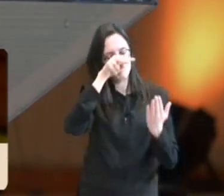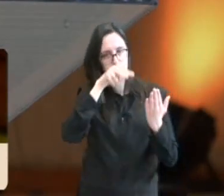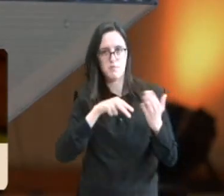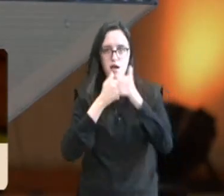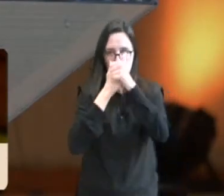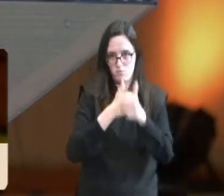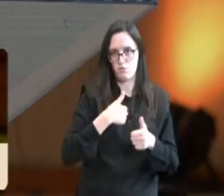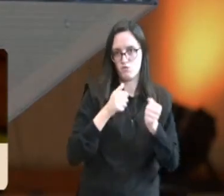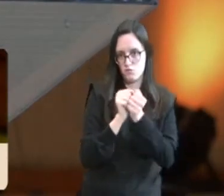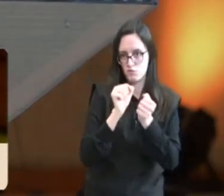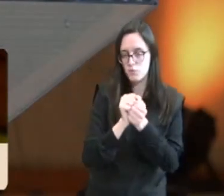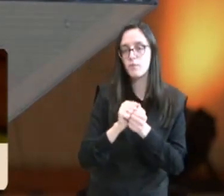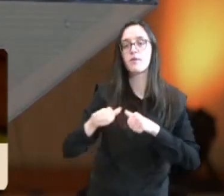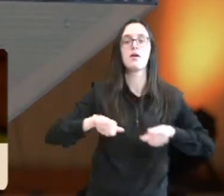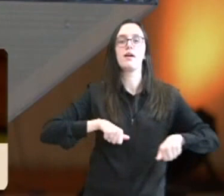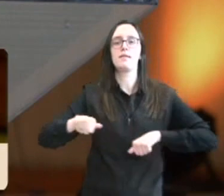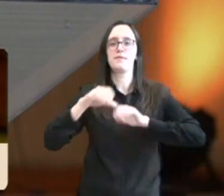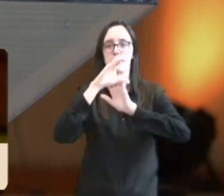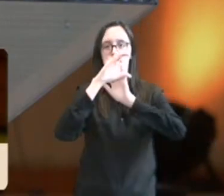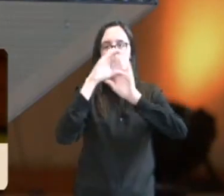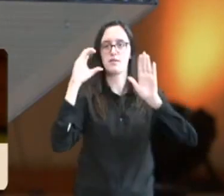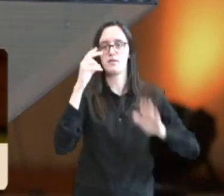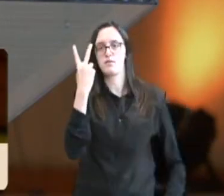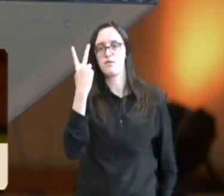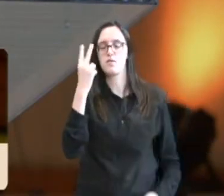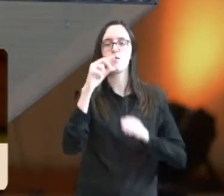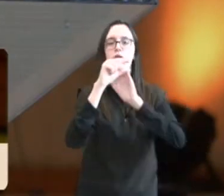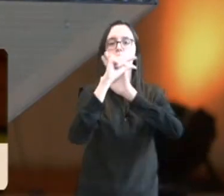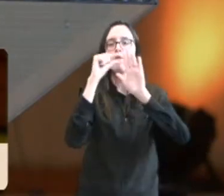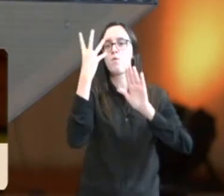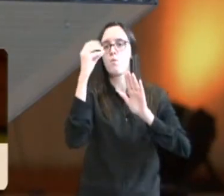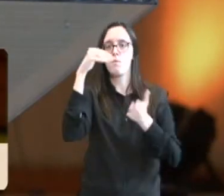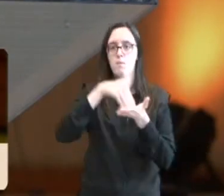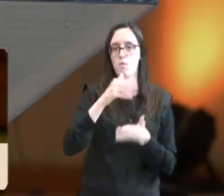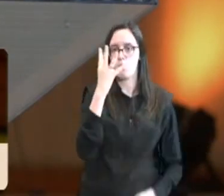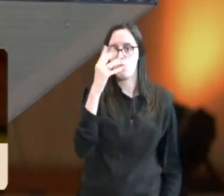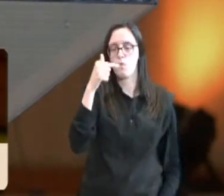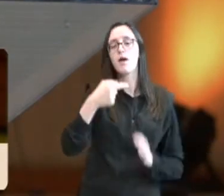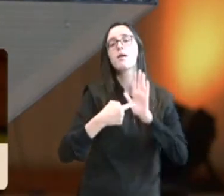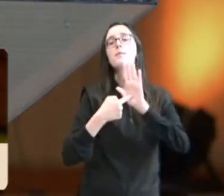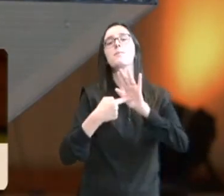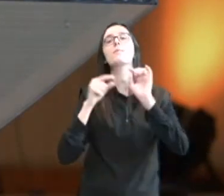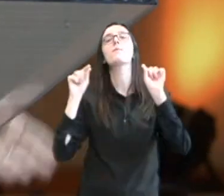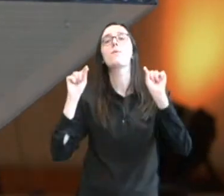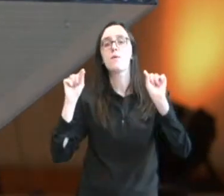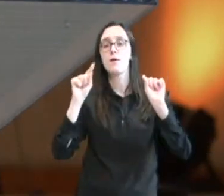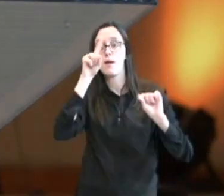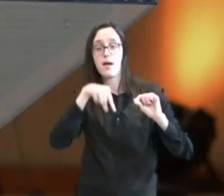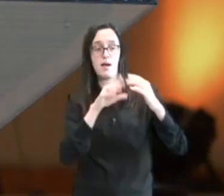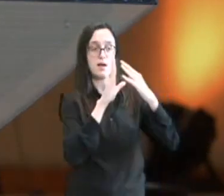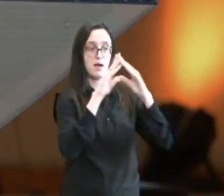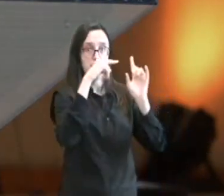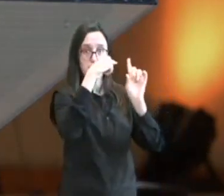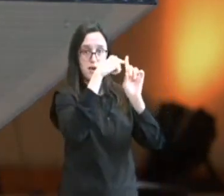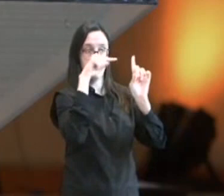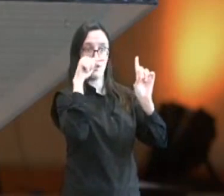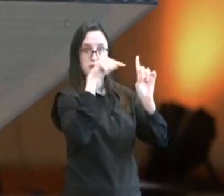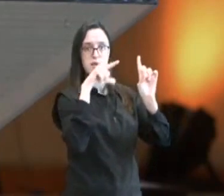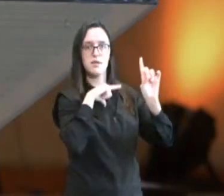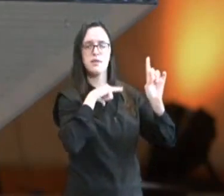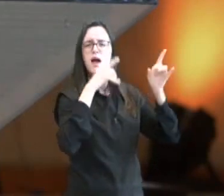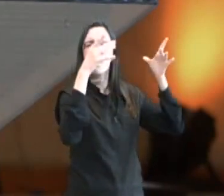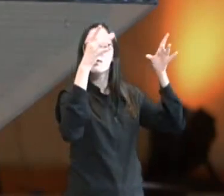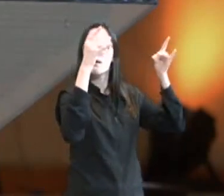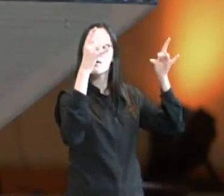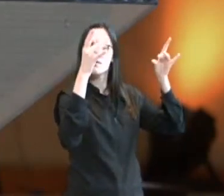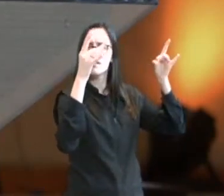comigo. Atos 2, de 40 a 47, vai mostrar ali uma igreja com